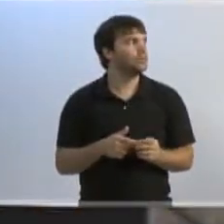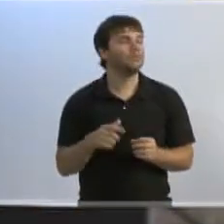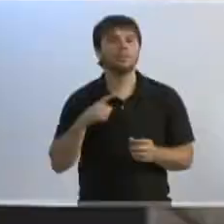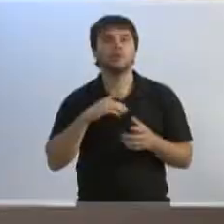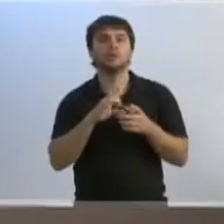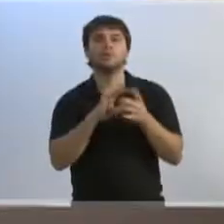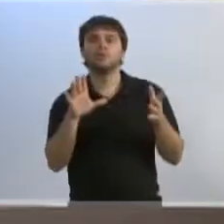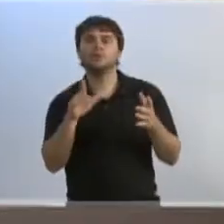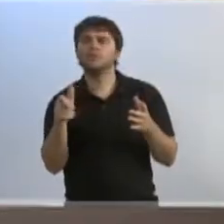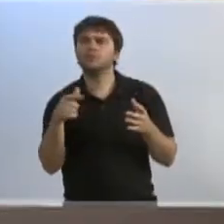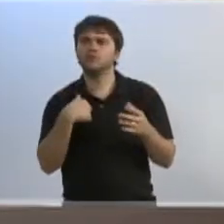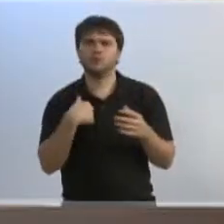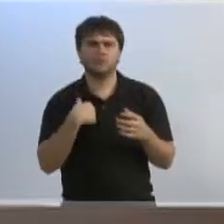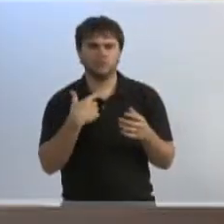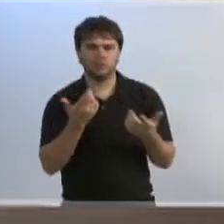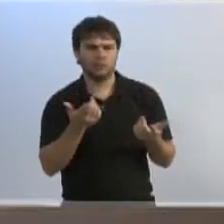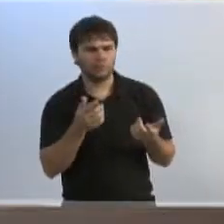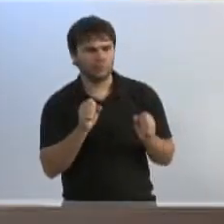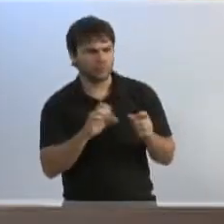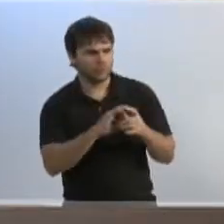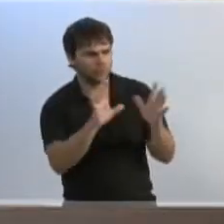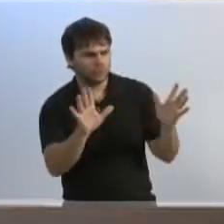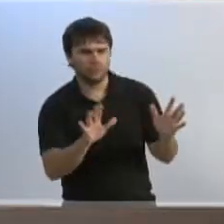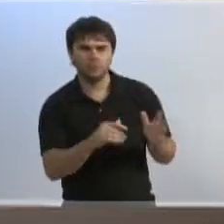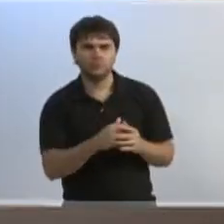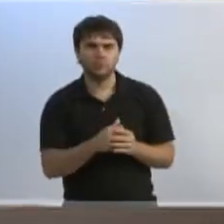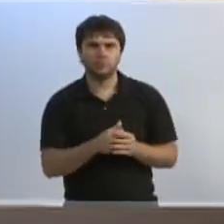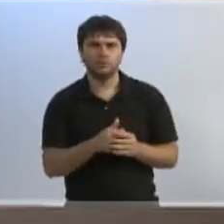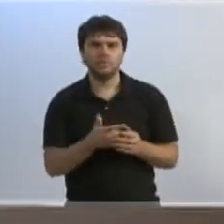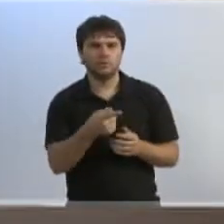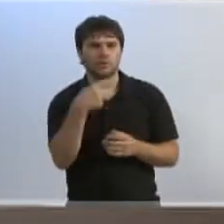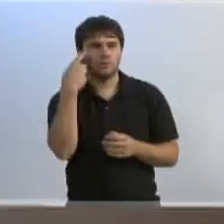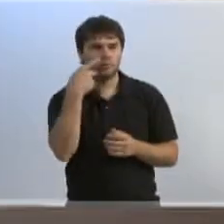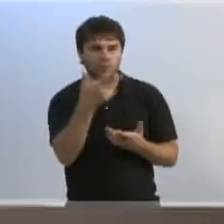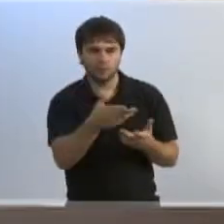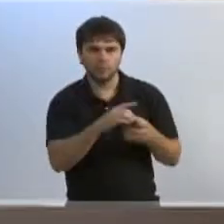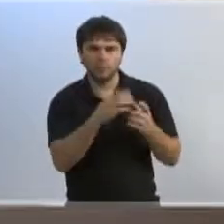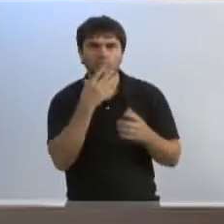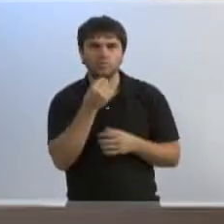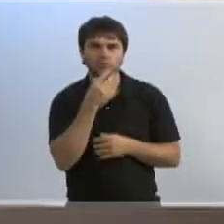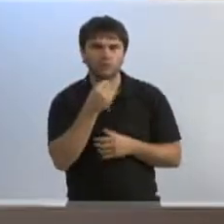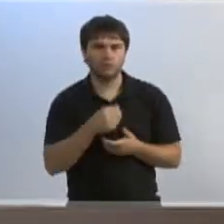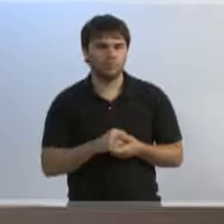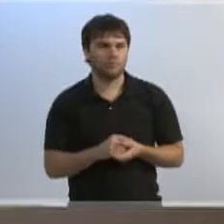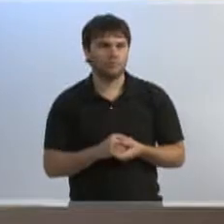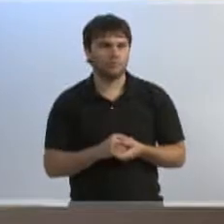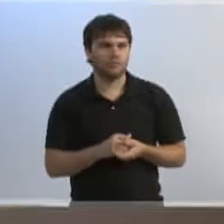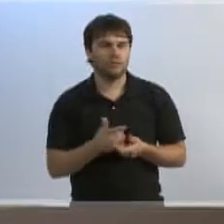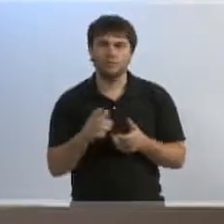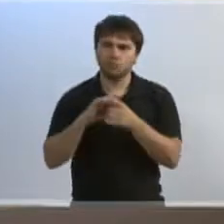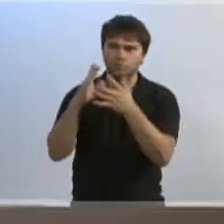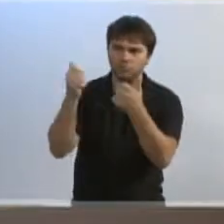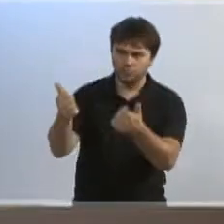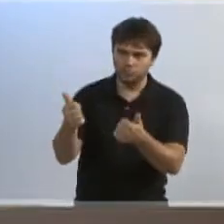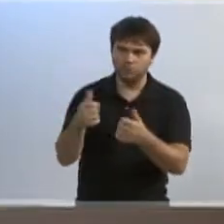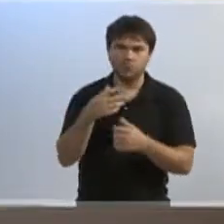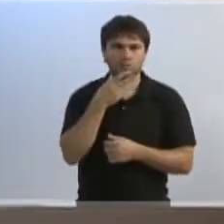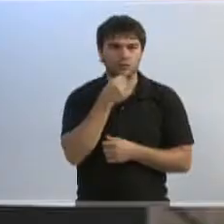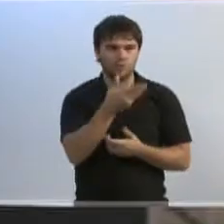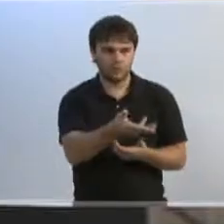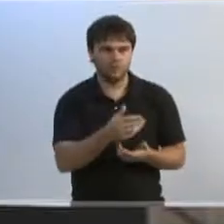Excelência? Eu concedo uma parte, se o senhor me permitir. Tenho na frente... Ao vereador Bruno. Concedo a parte, então, ao vereador Bruno